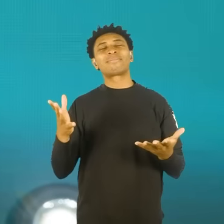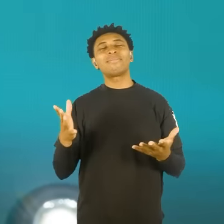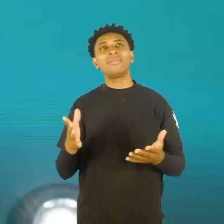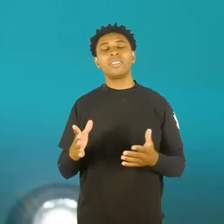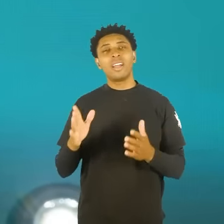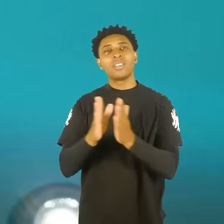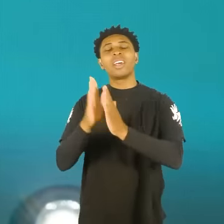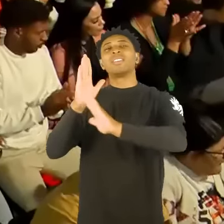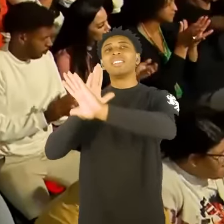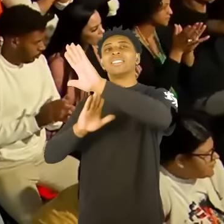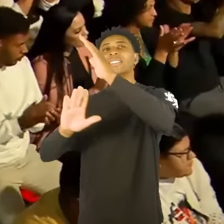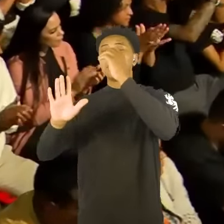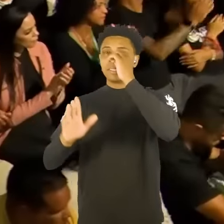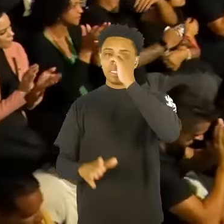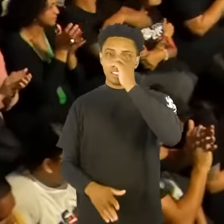adorador,